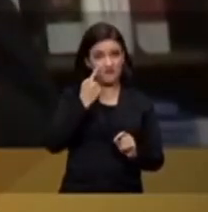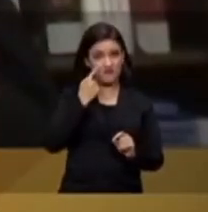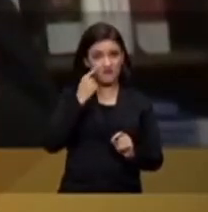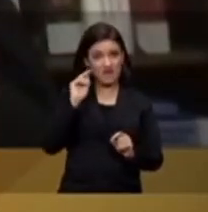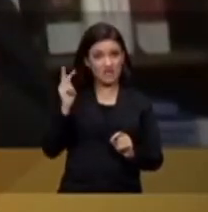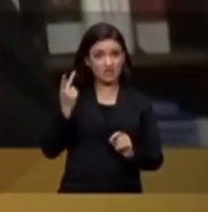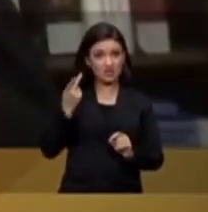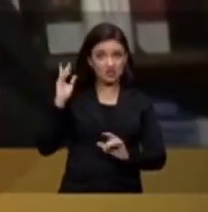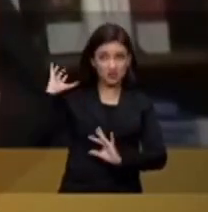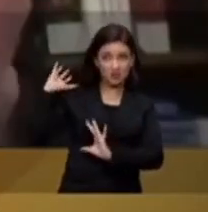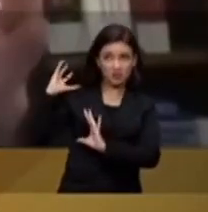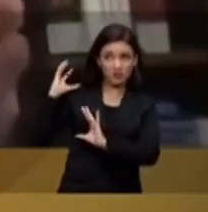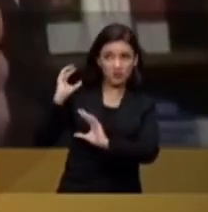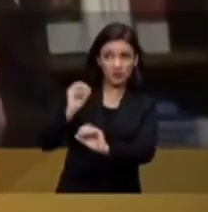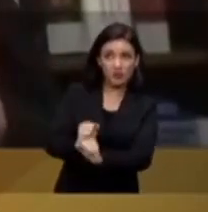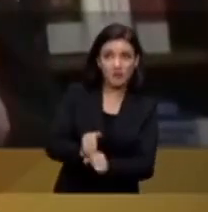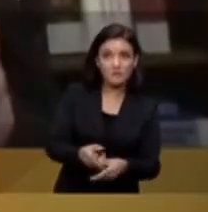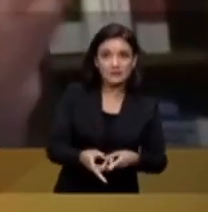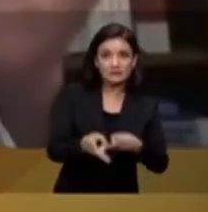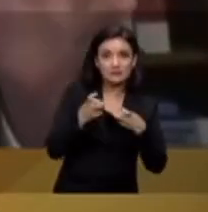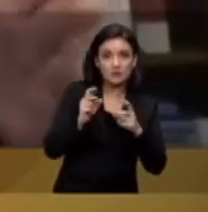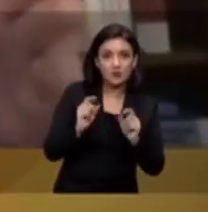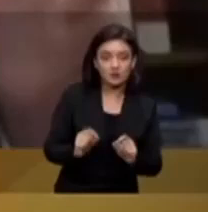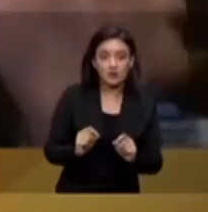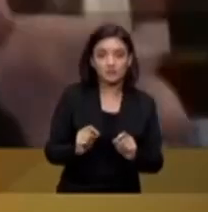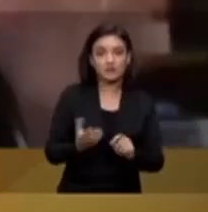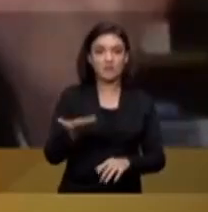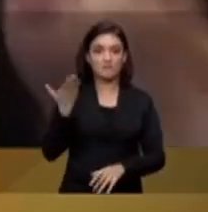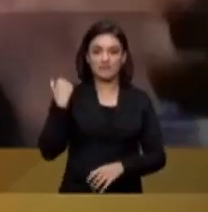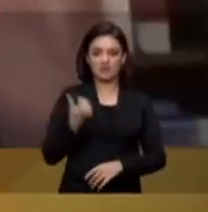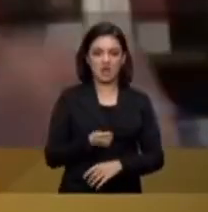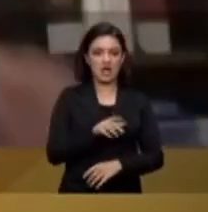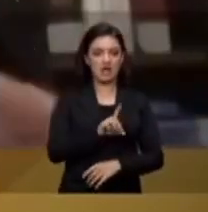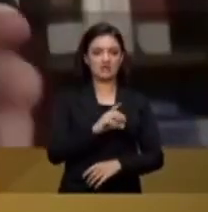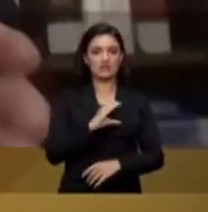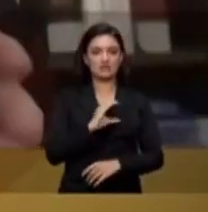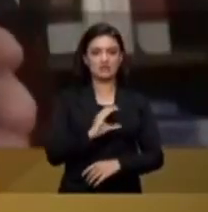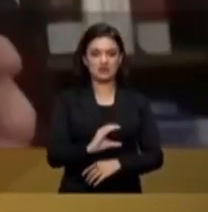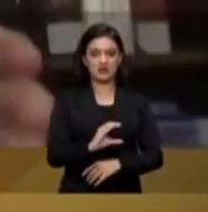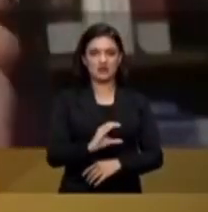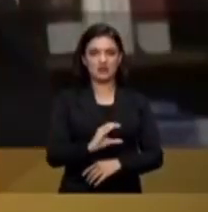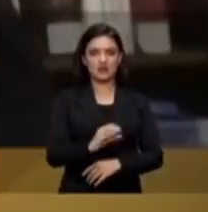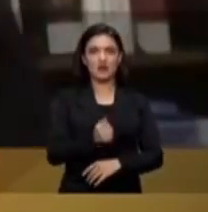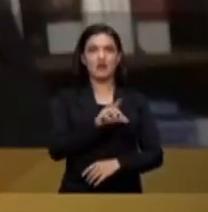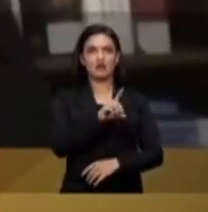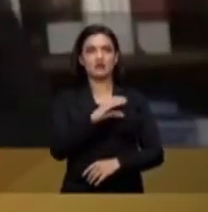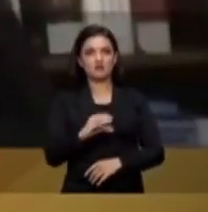verificar exatamente isso, que naquele momento, se as ADCs tivessem sido julgadas antes